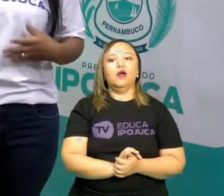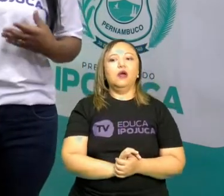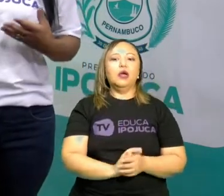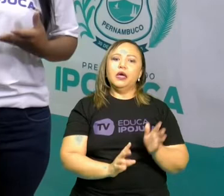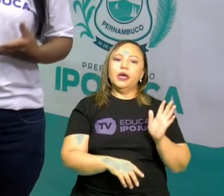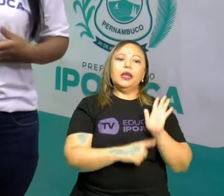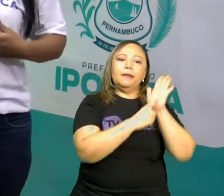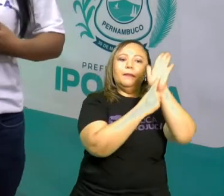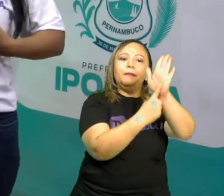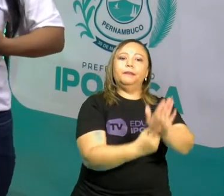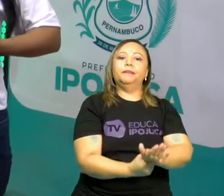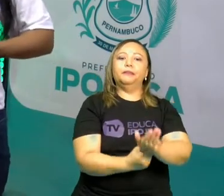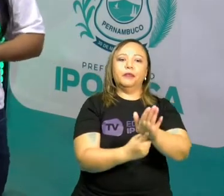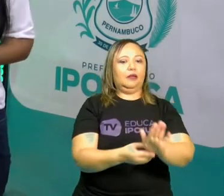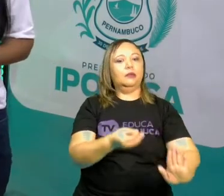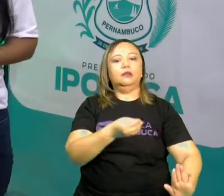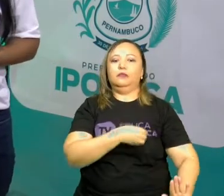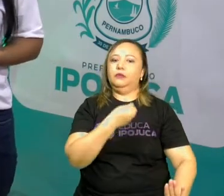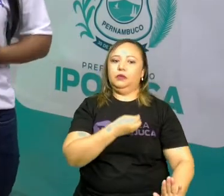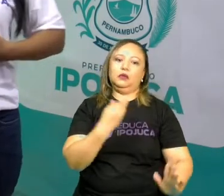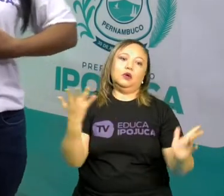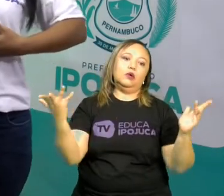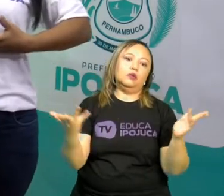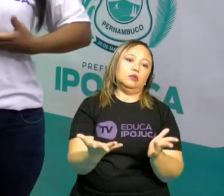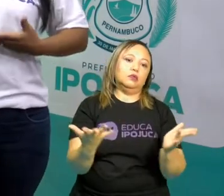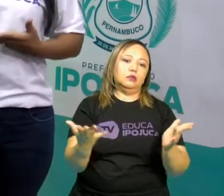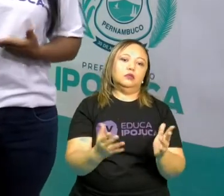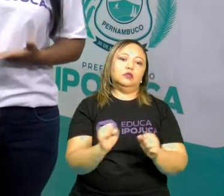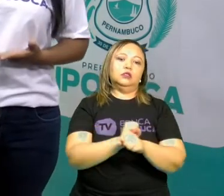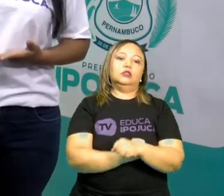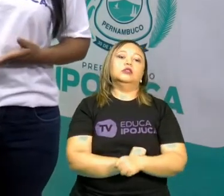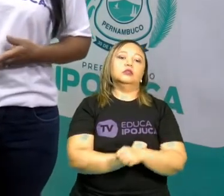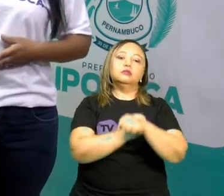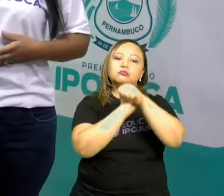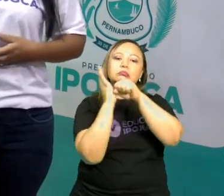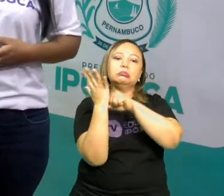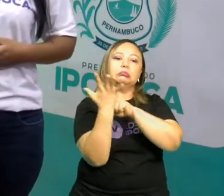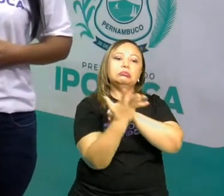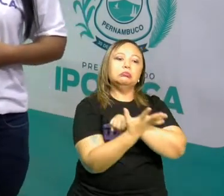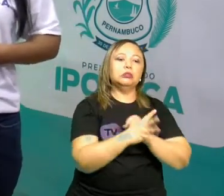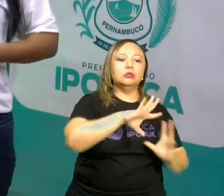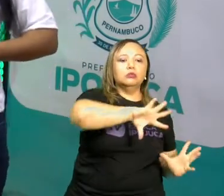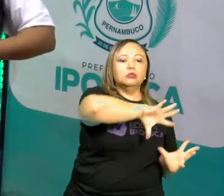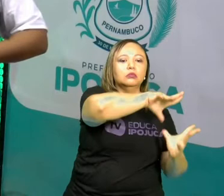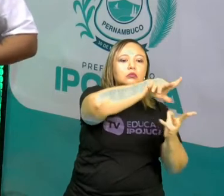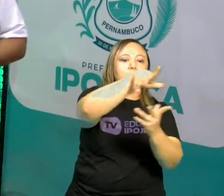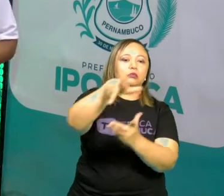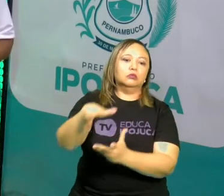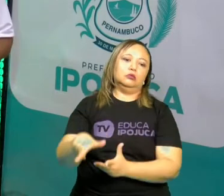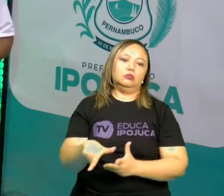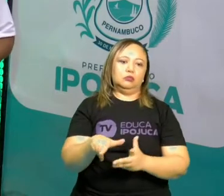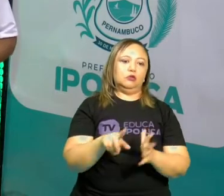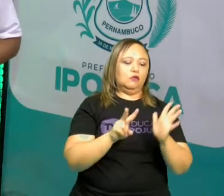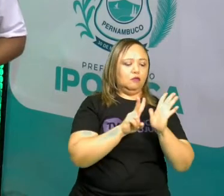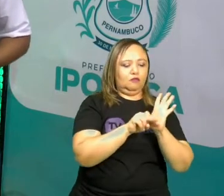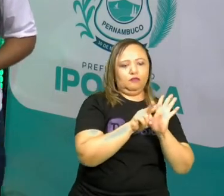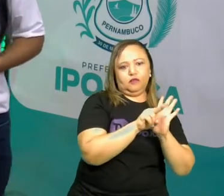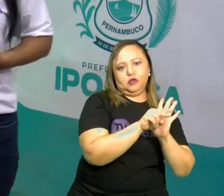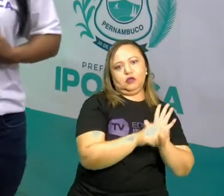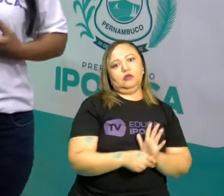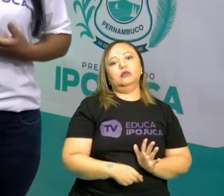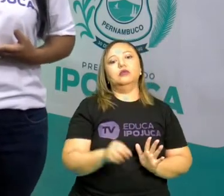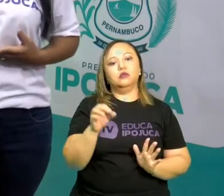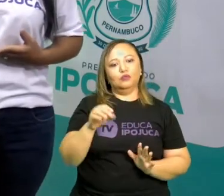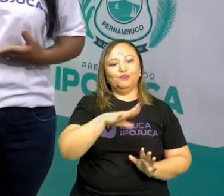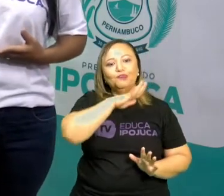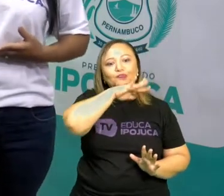momento em que a gente está vivendo, né? Uma pandemia com um vírus que fez muito mal a